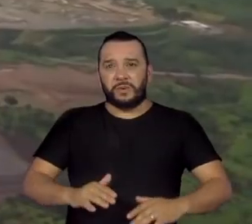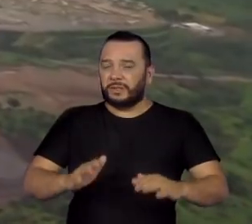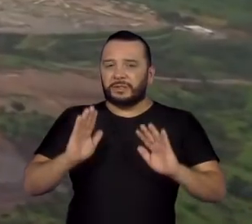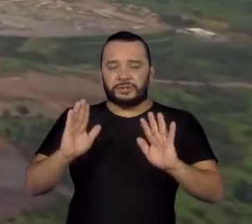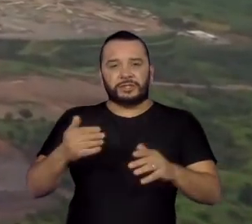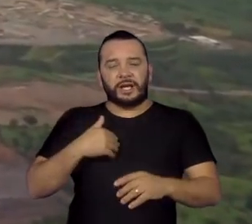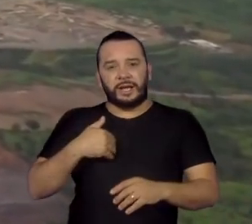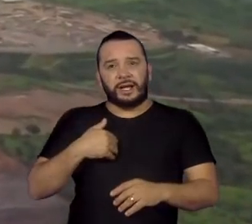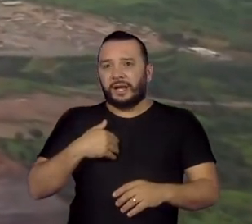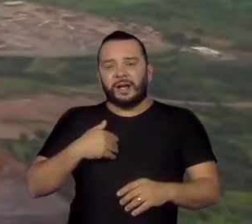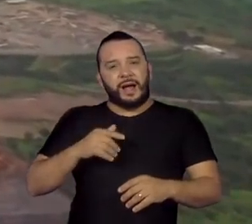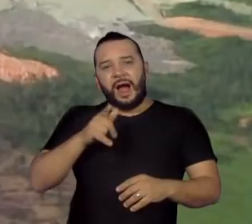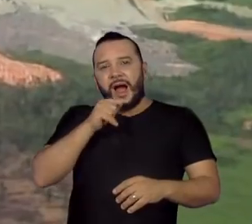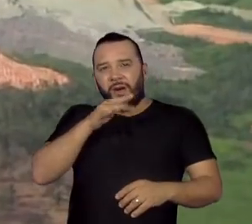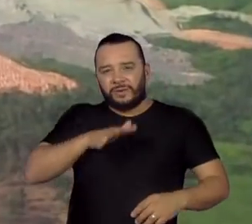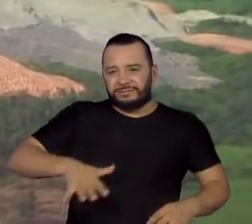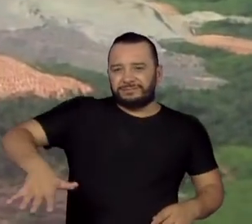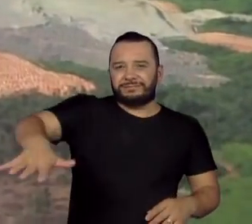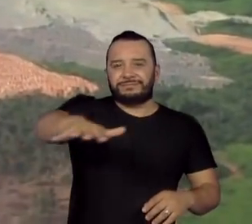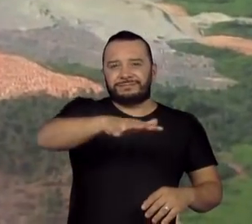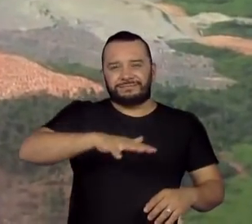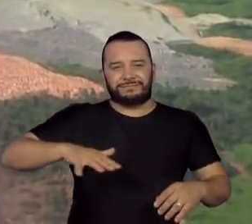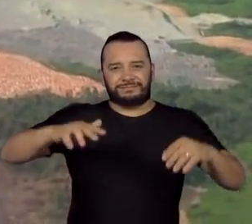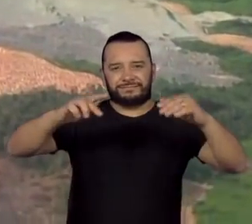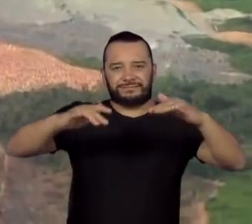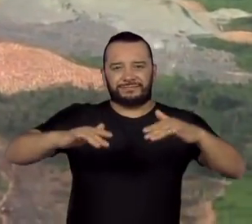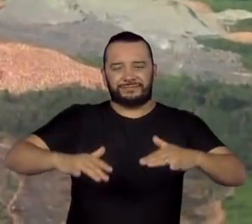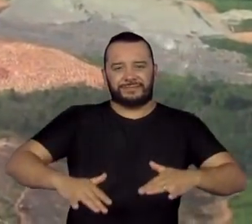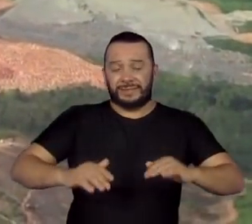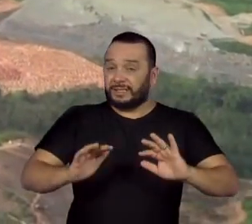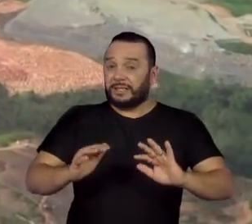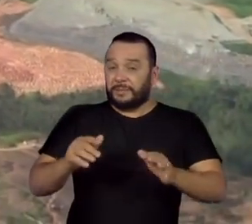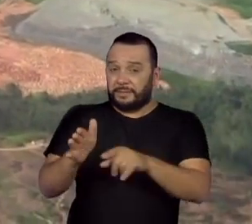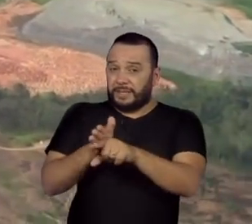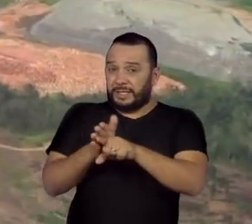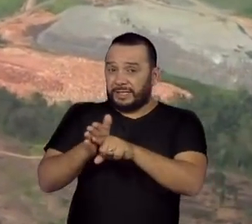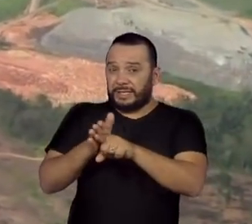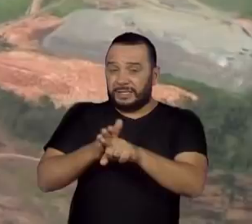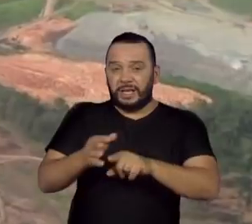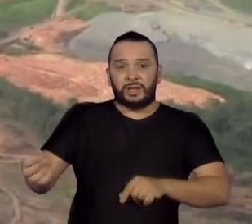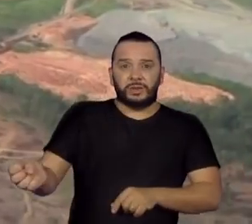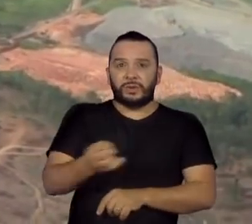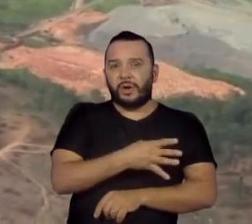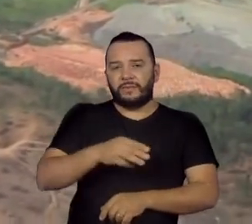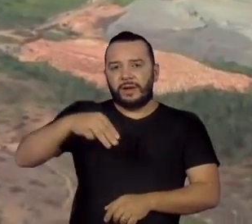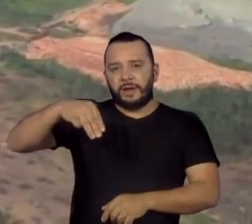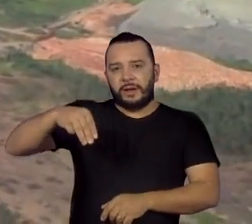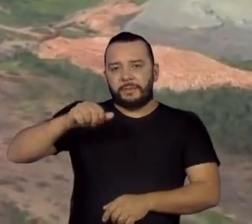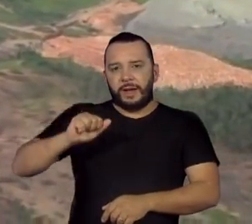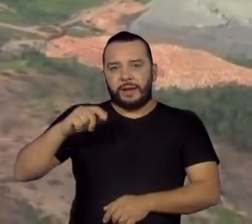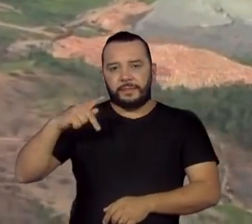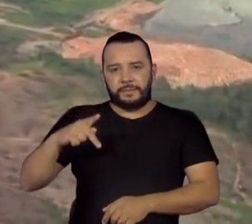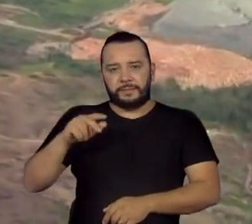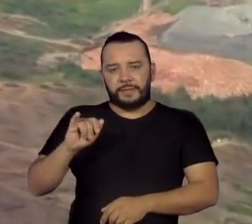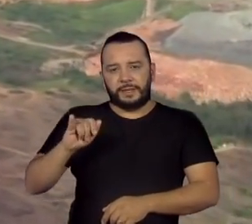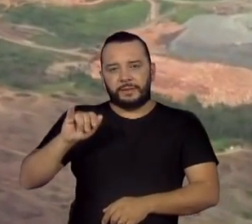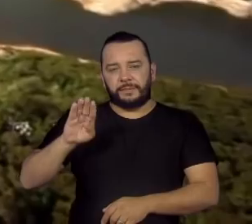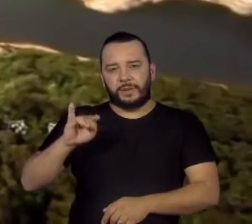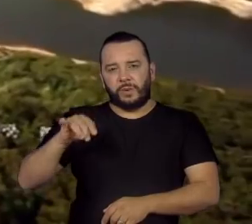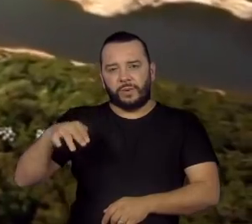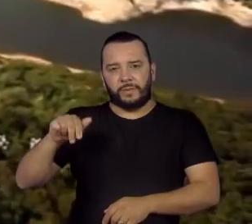de superfície hídrica. É o que revela levantamento inédito feito pelo MAP Biomas, iniciativa que